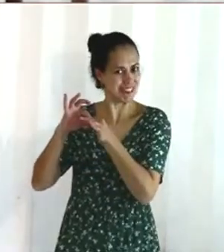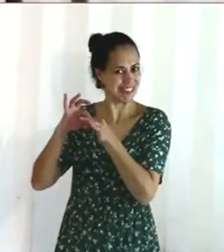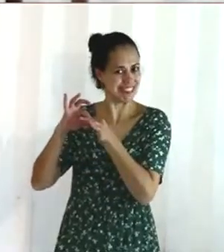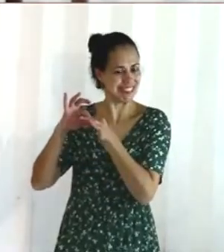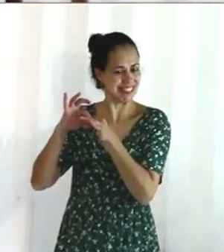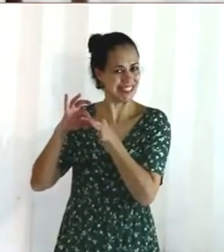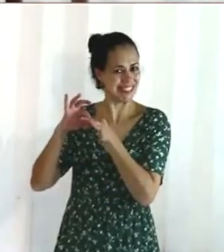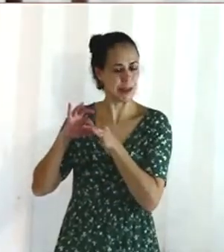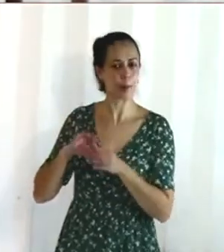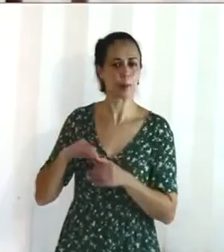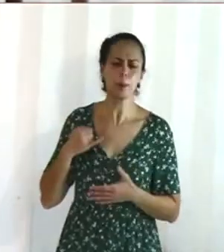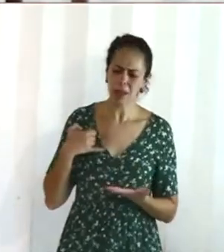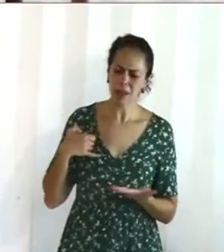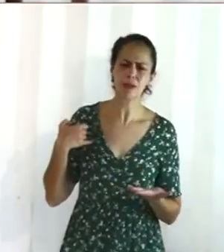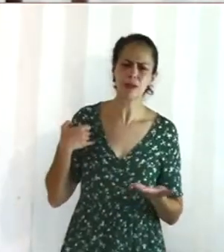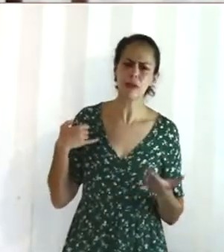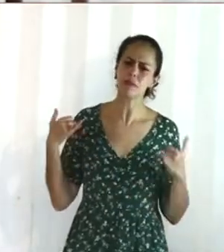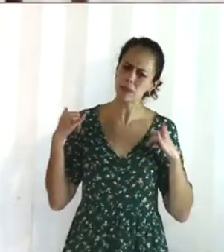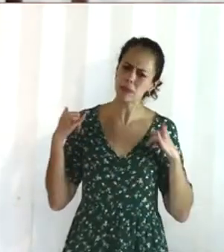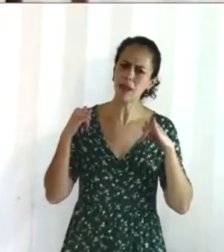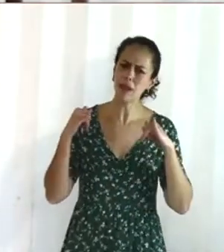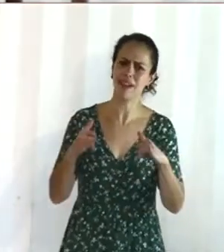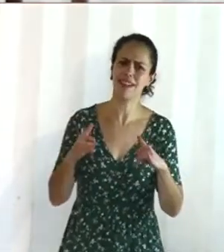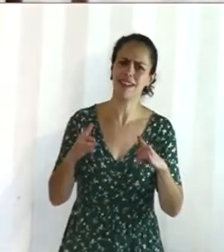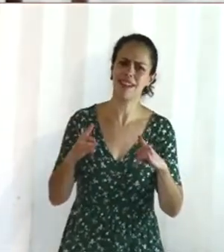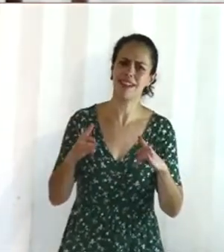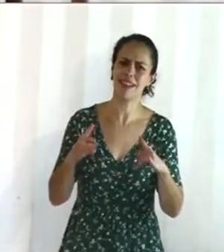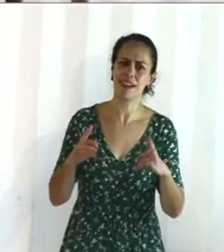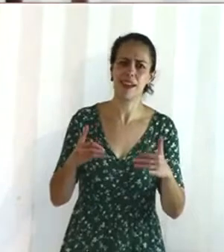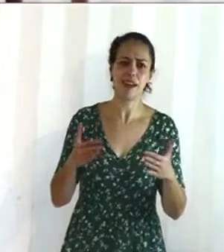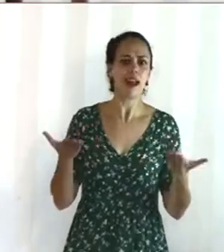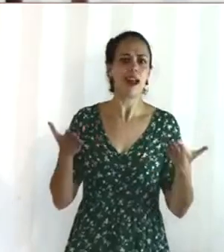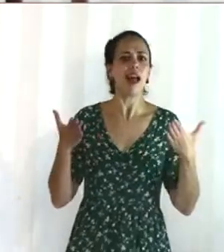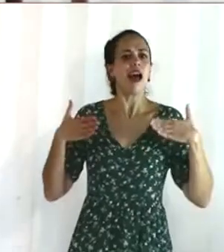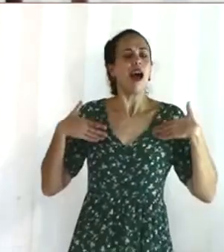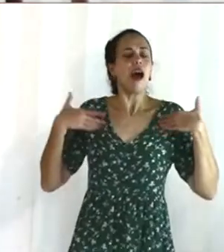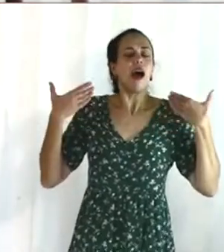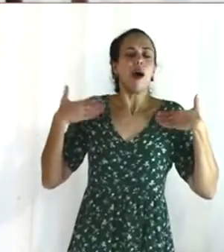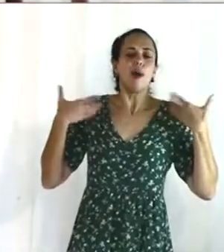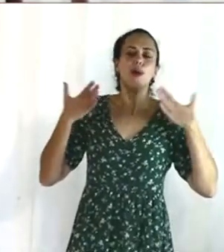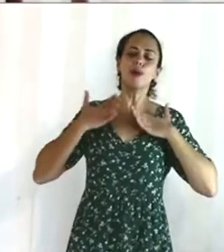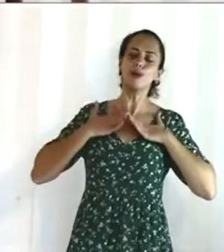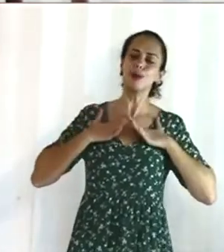ter comunhão e desfrutar dessa comunhão.